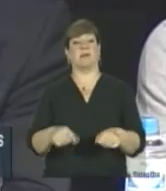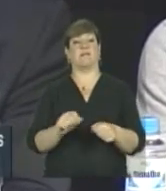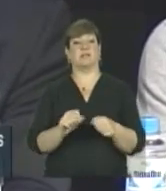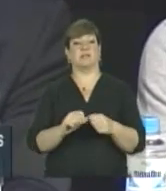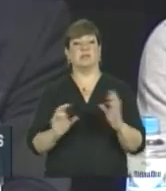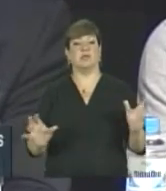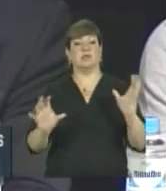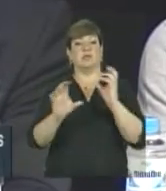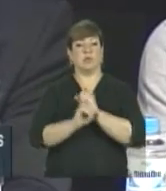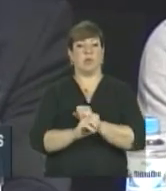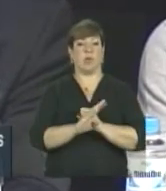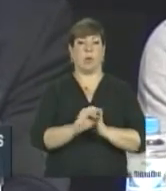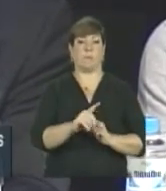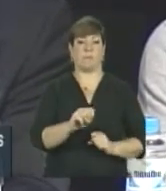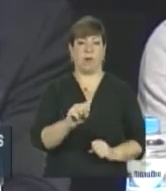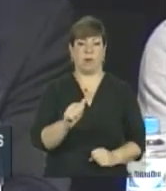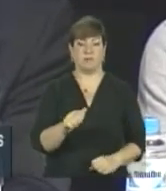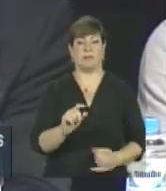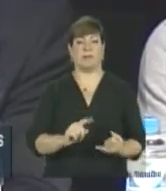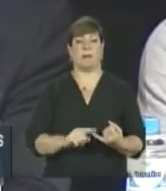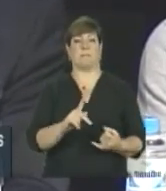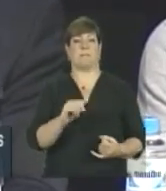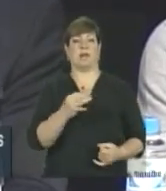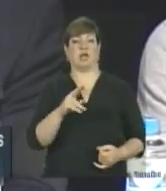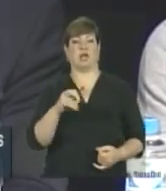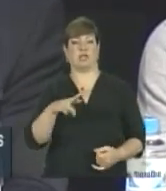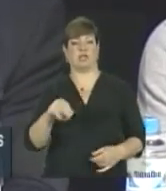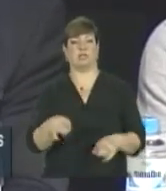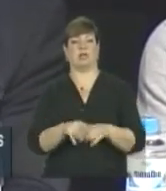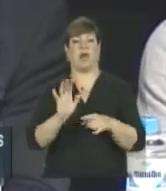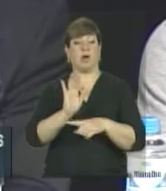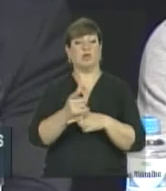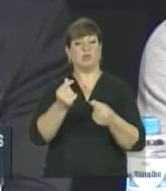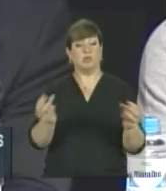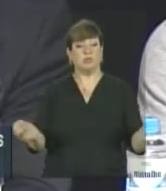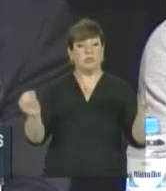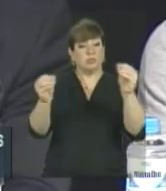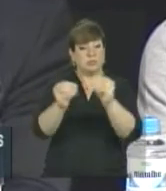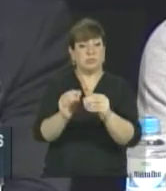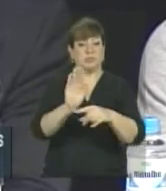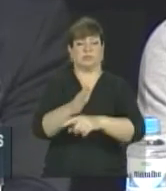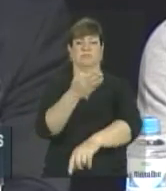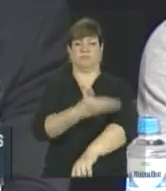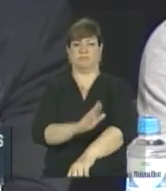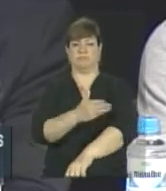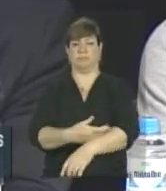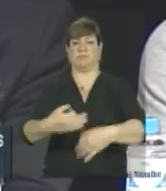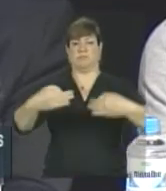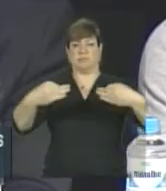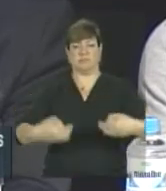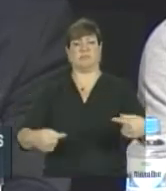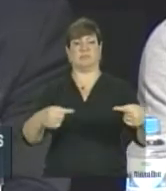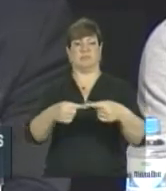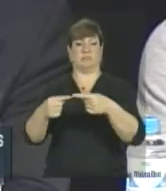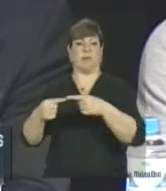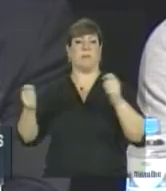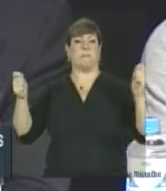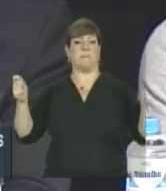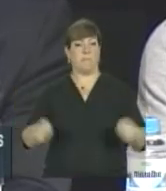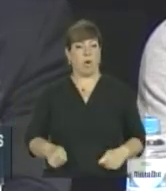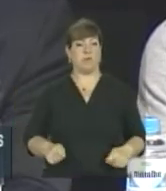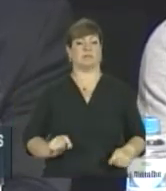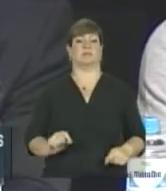bolsa, patrocínio e outros apoios para que o atleta tenha condição de treino ideal, possa competir no